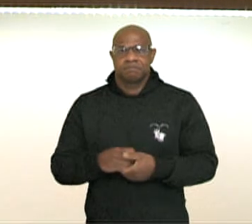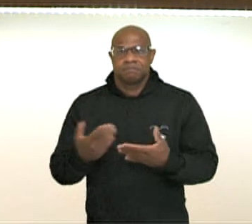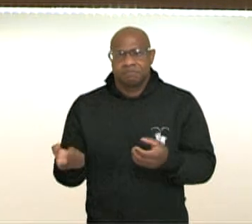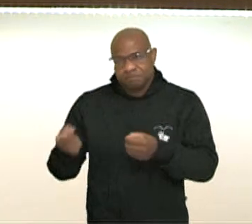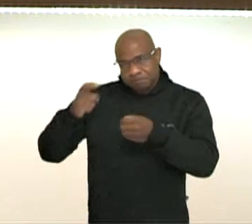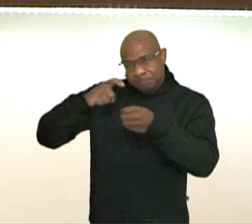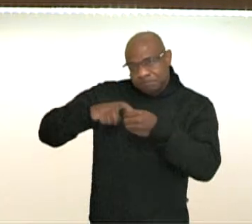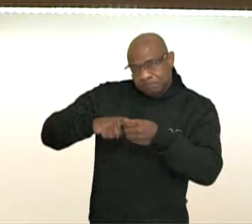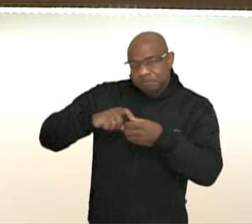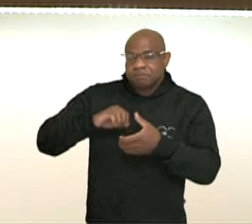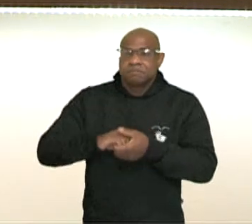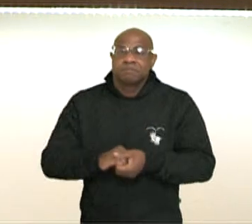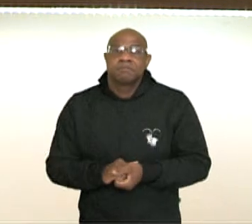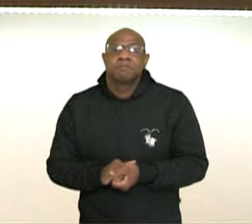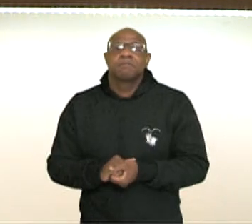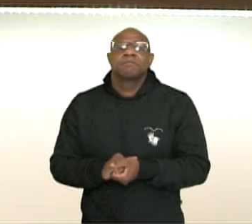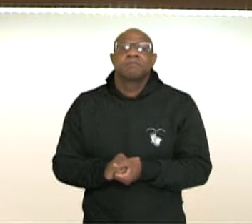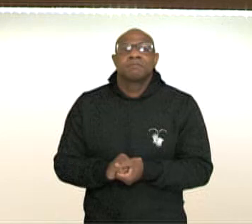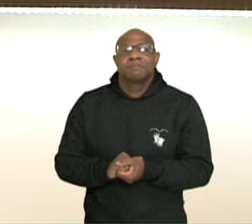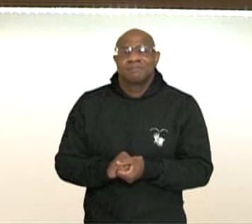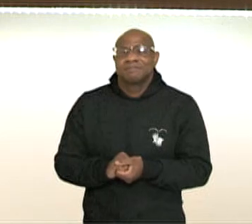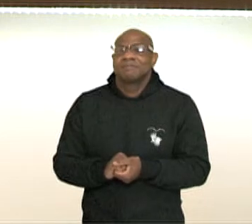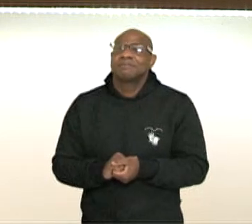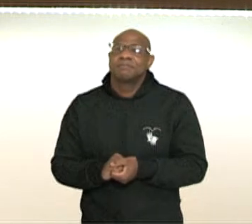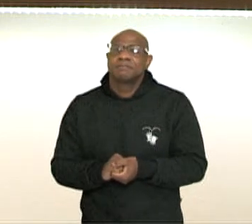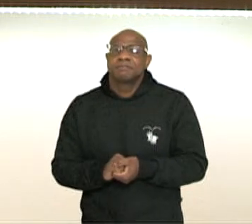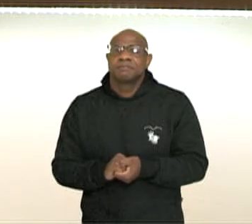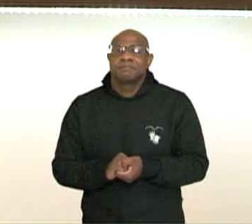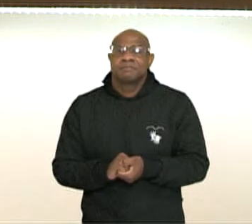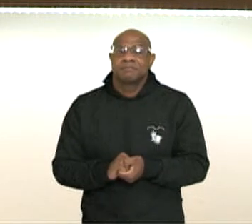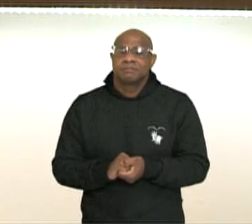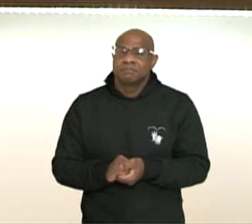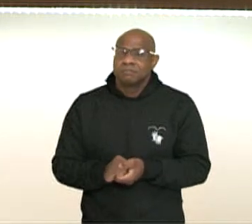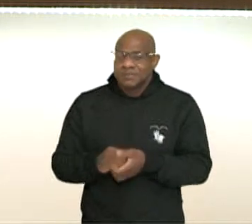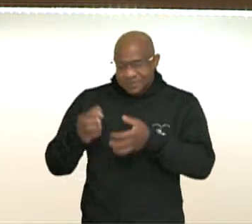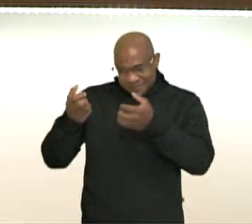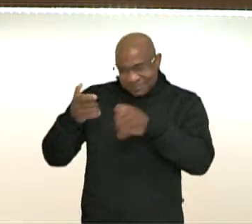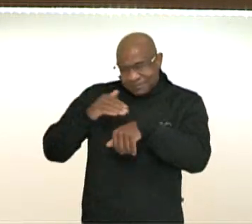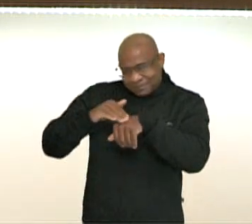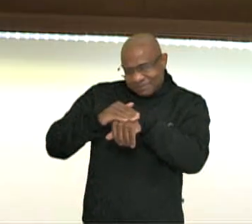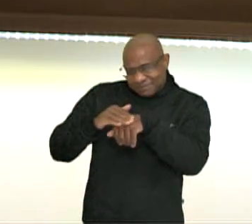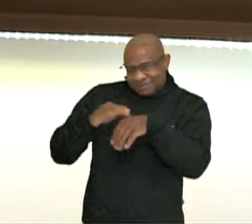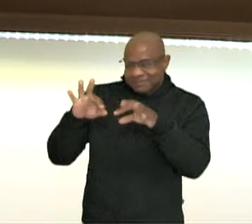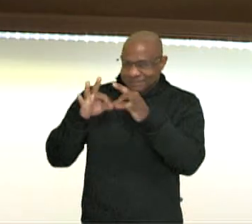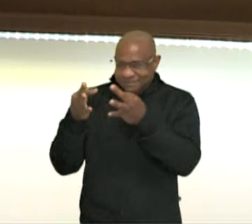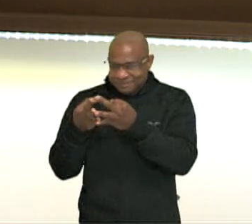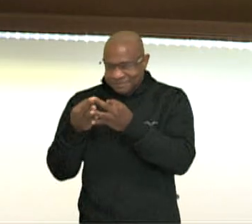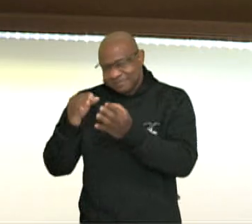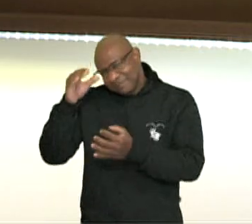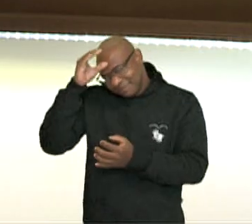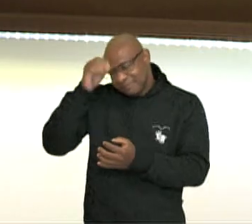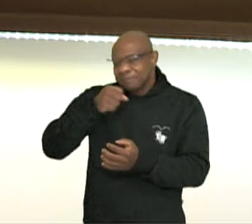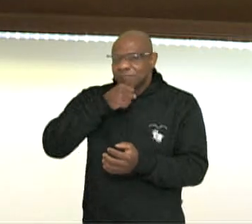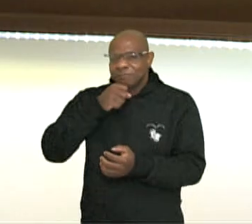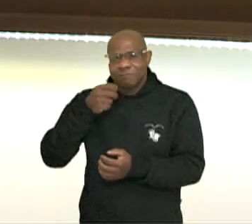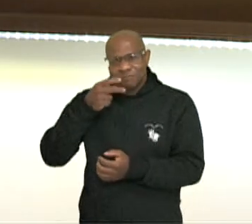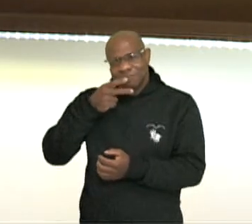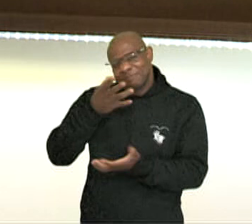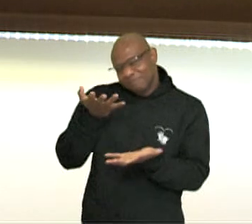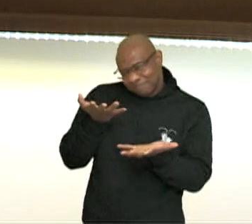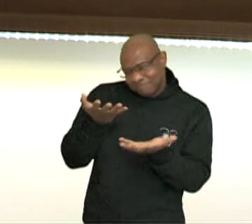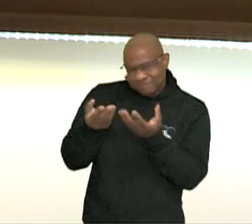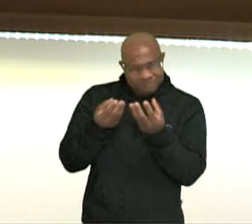Voltei, querido aluno, voltei curiosa, né? Conversou aí com a família, com a tia, com a avó, com a mãe. E